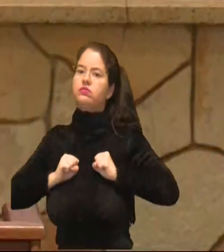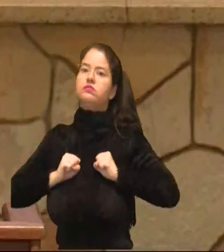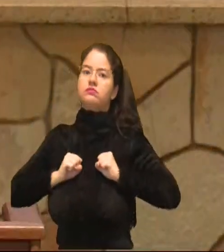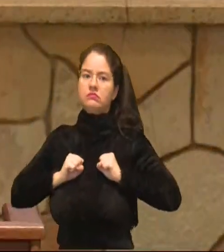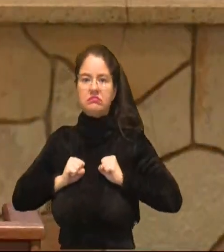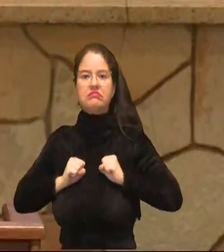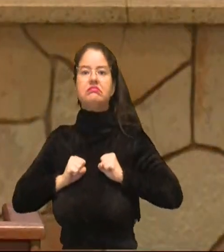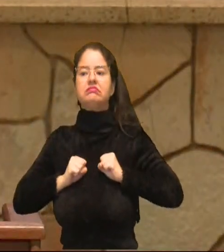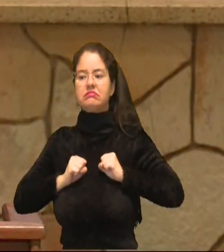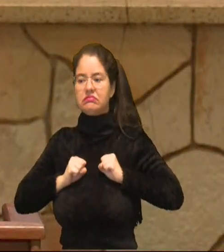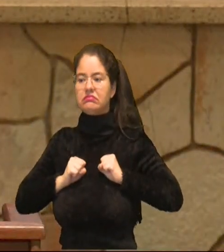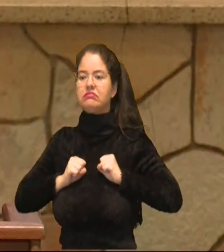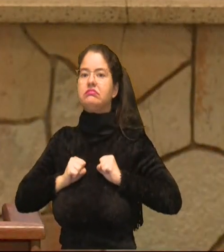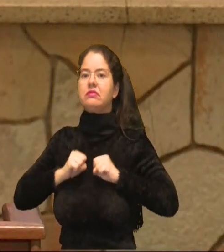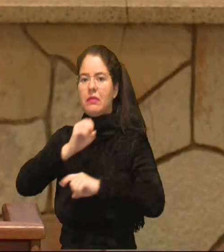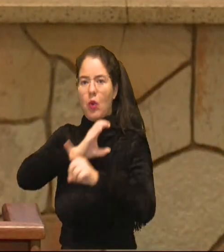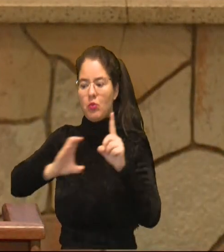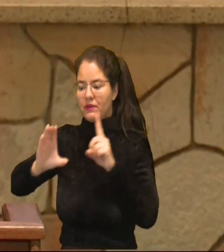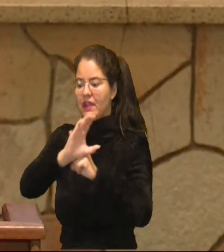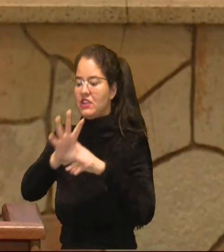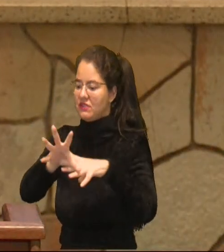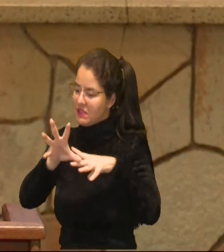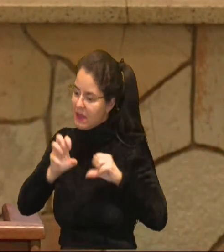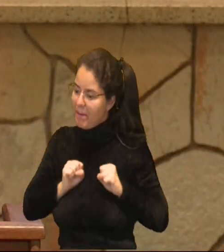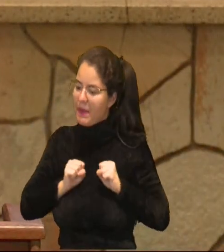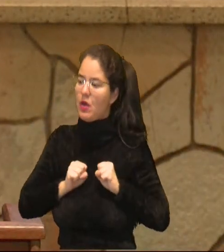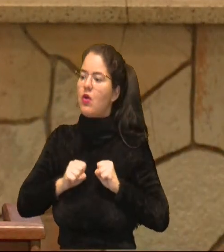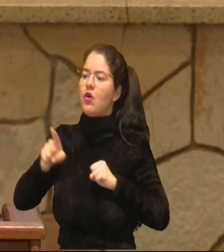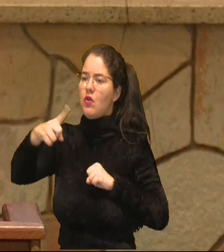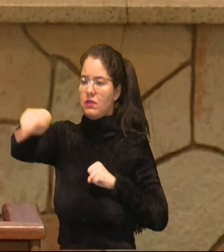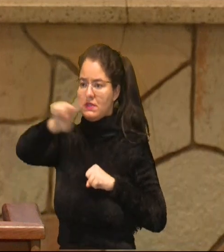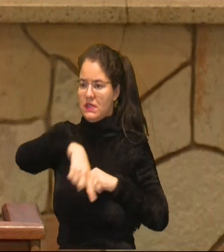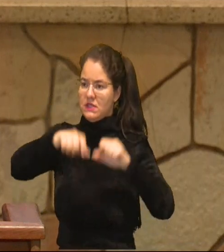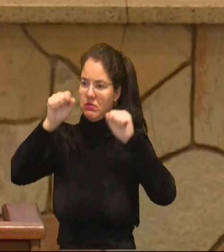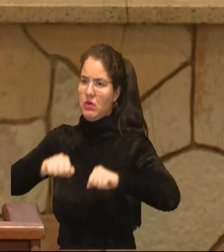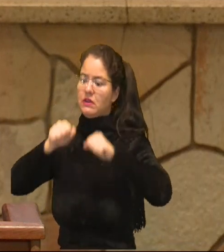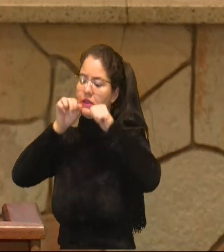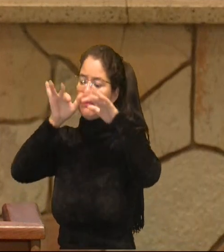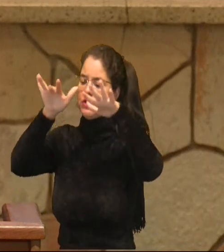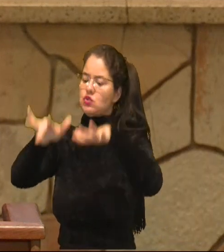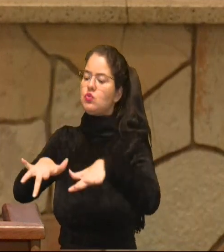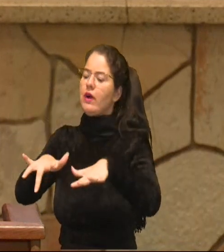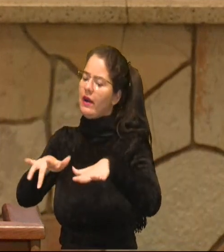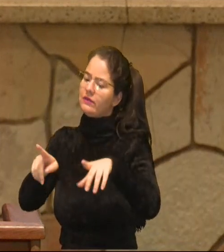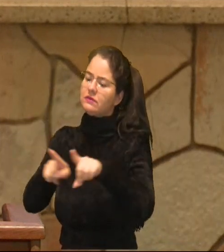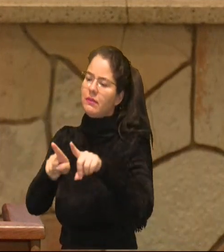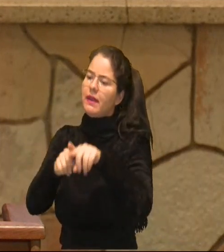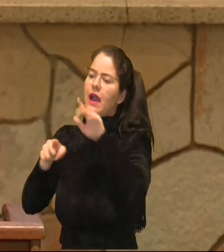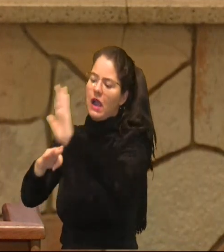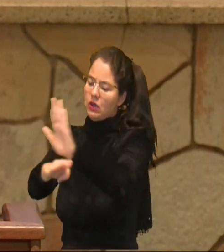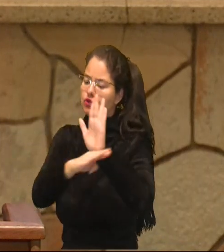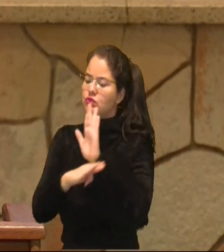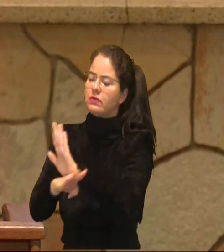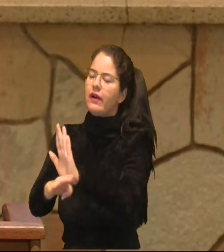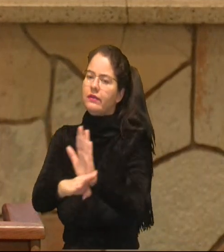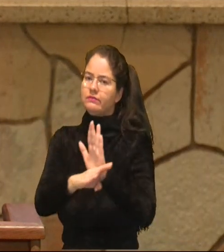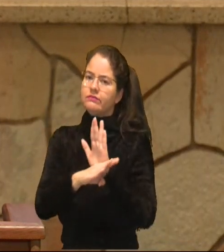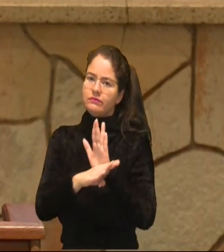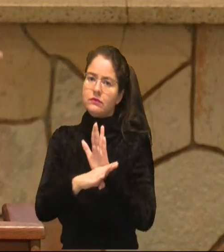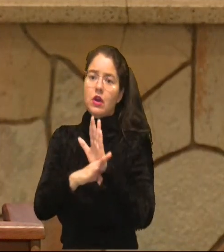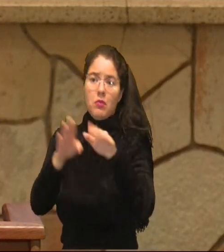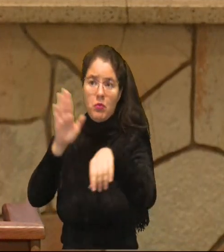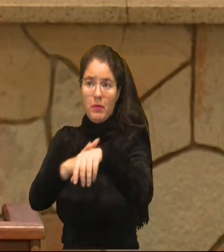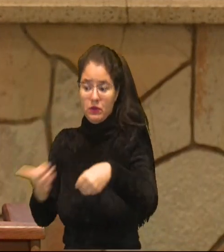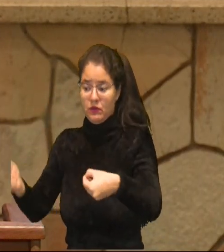ali. Certamente os irmãos poderão abençoar esse trabalho também visitando quando retomarmos as atividades ali.